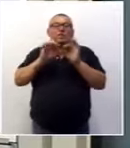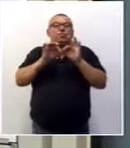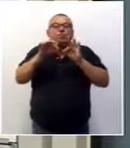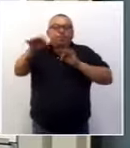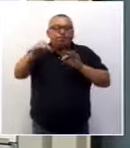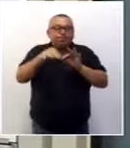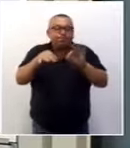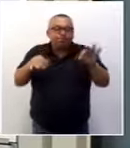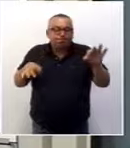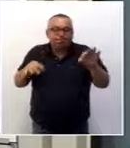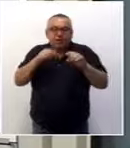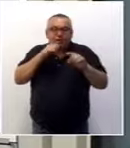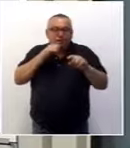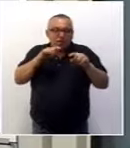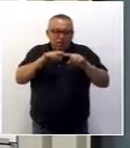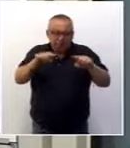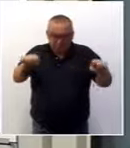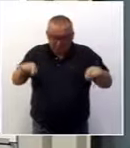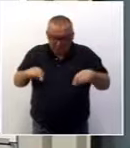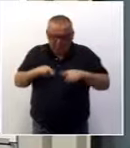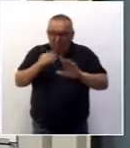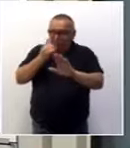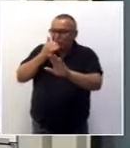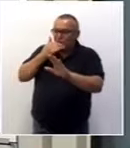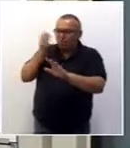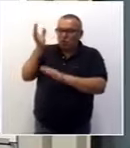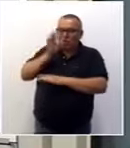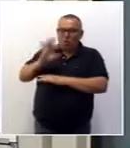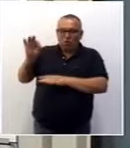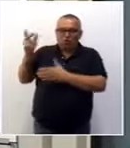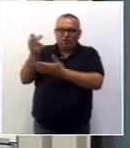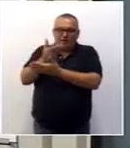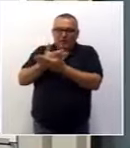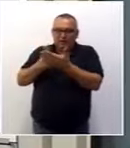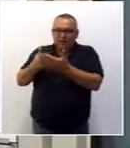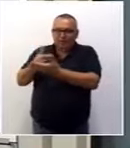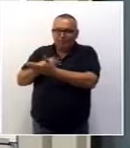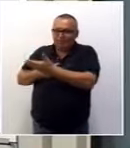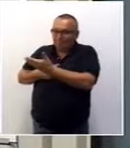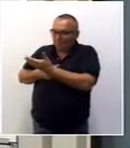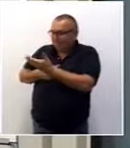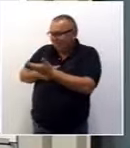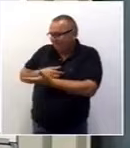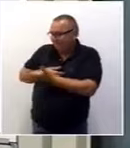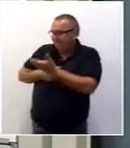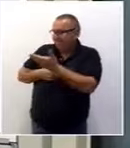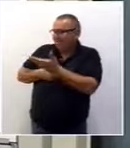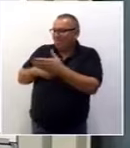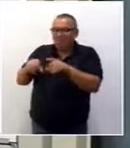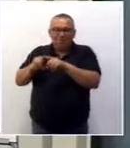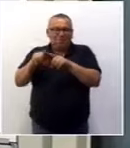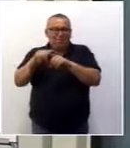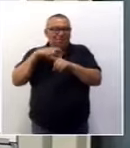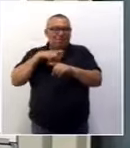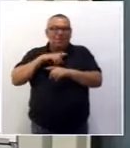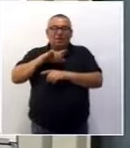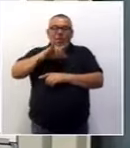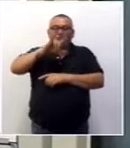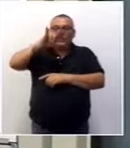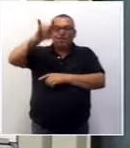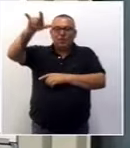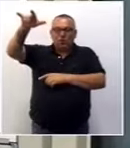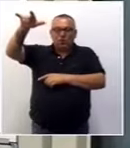vamos supor que está o terreno aqui, eu sou ótimo para desenhar, me desculpe, tá? Mas eu vou fazer o meu melhor aqui. Aqui eu tenho um avião, né? Eu instalo